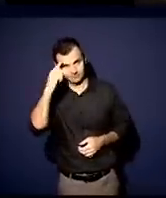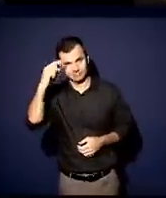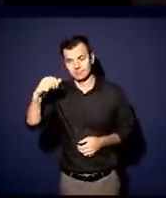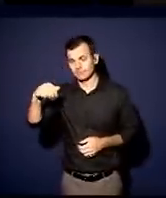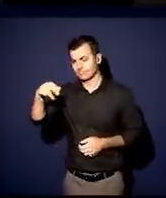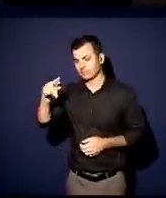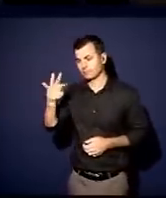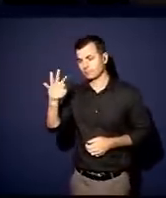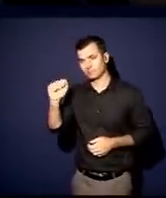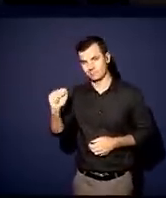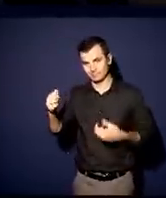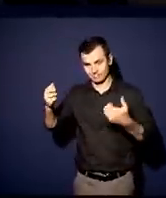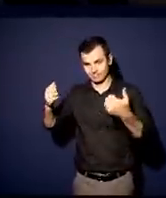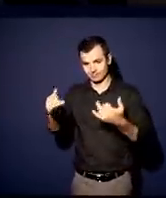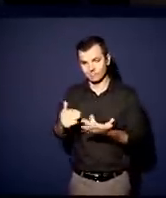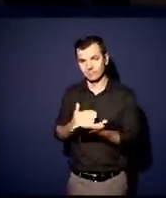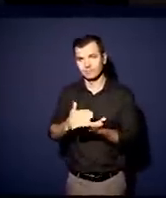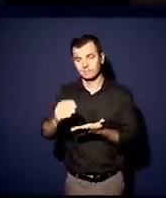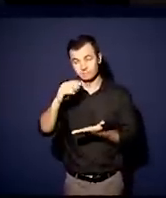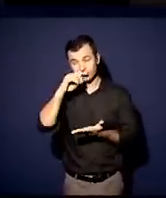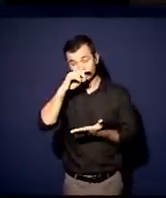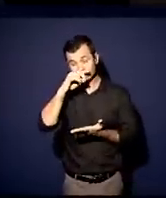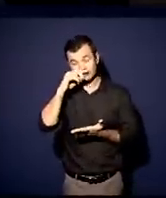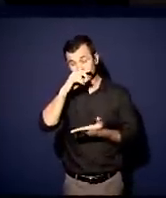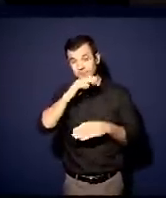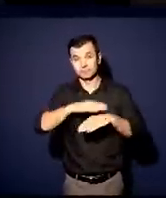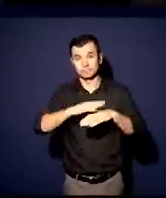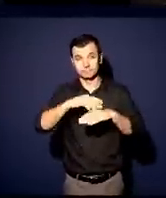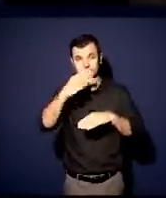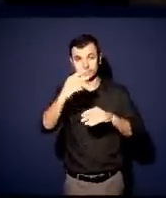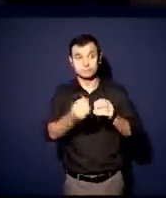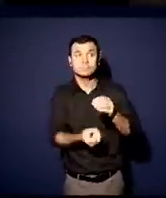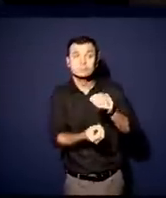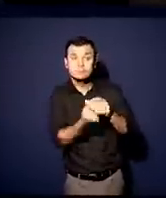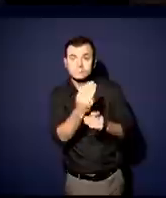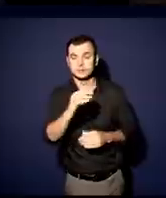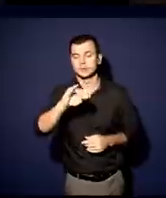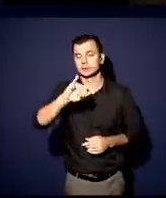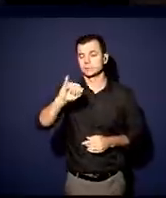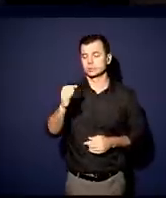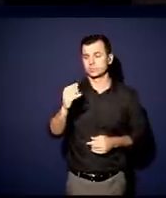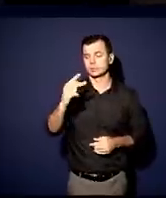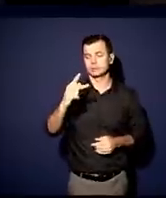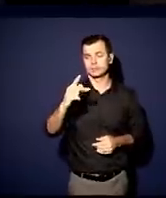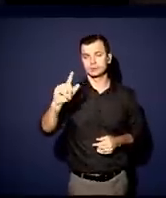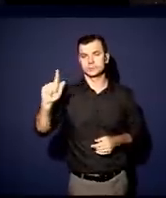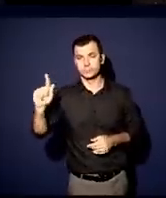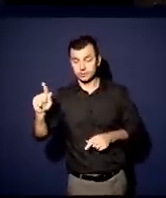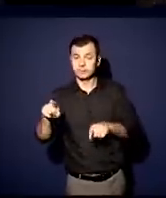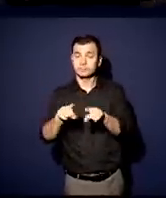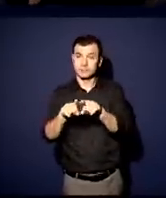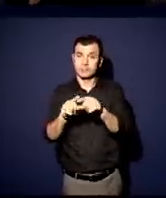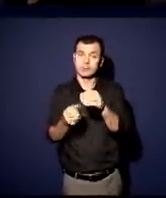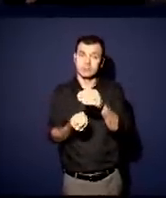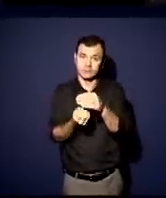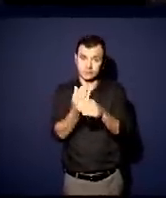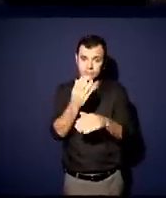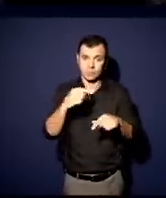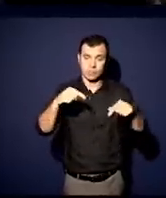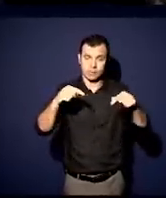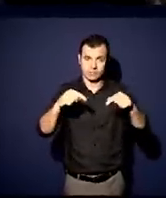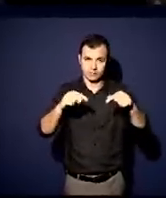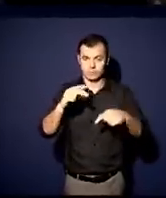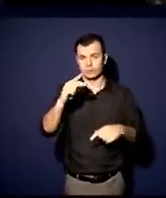introdução, que realmente, né, o André é fundador da JGP, mas também fundador do Pactual. Então, só para também